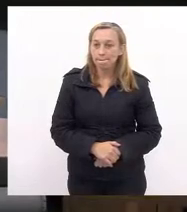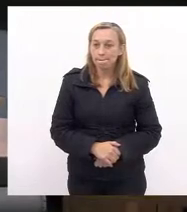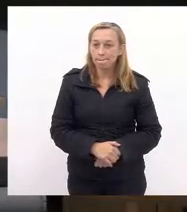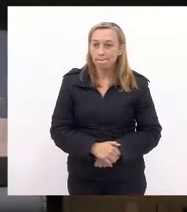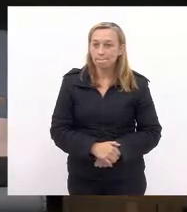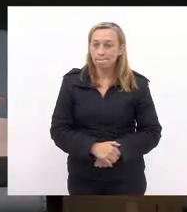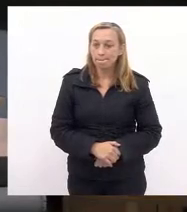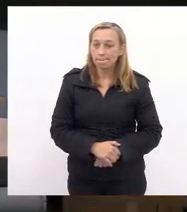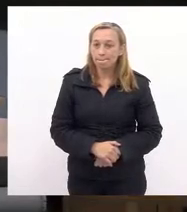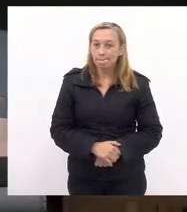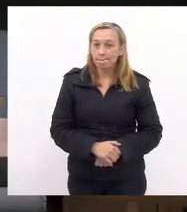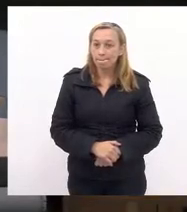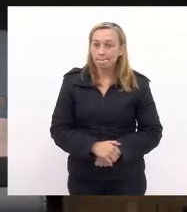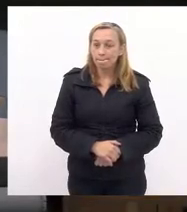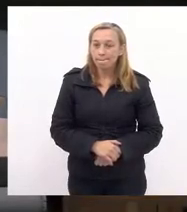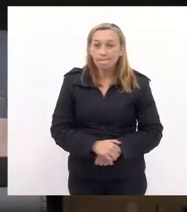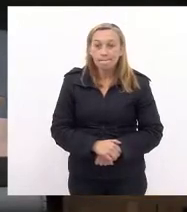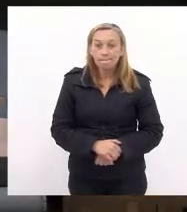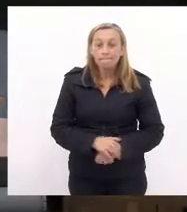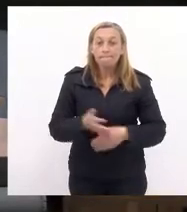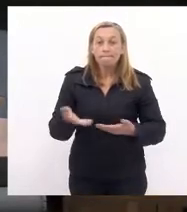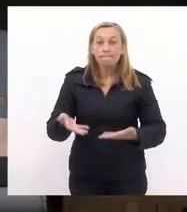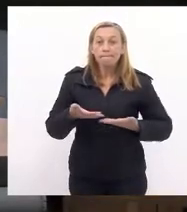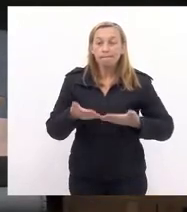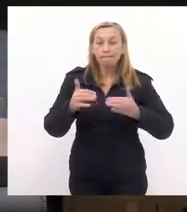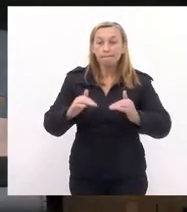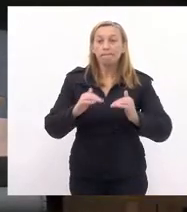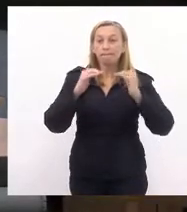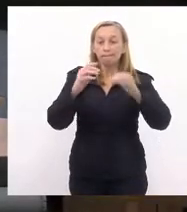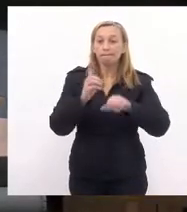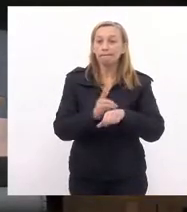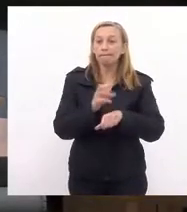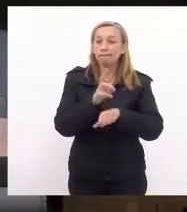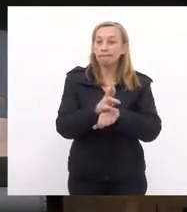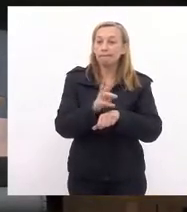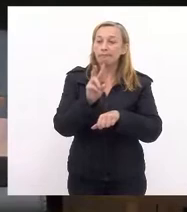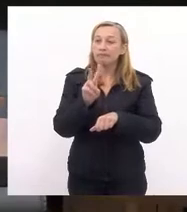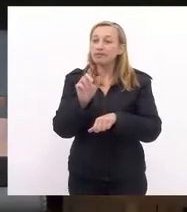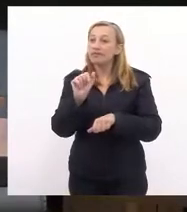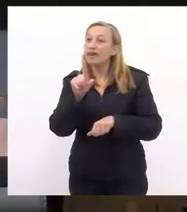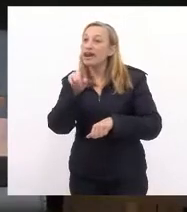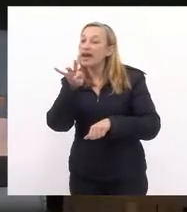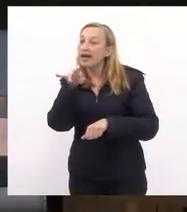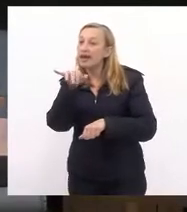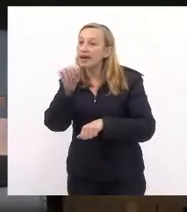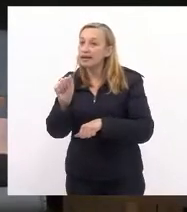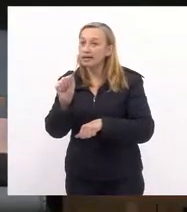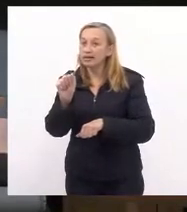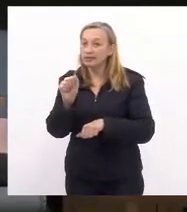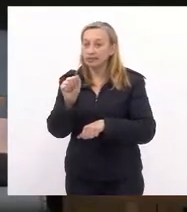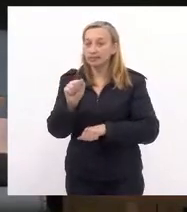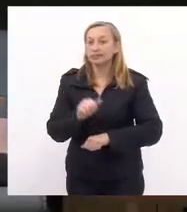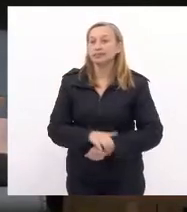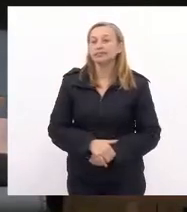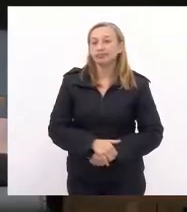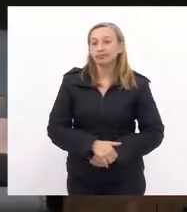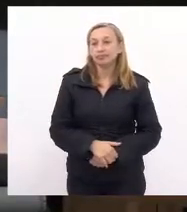Tenho a honra de chamar a excelentíssima doutora Valéria Cristina Antunes Tomé.